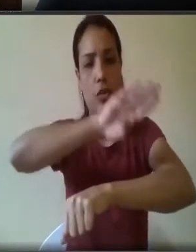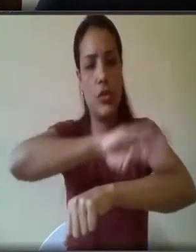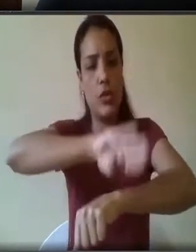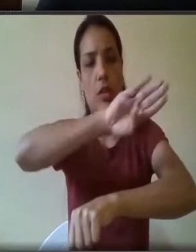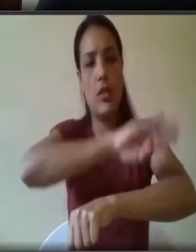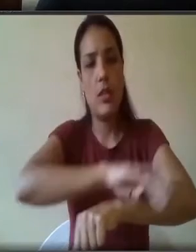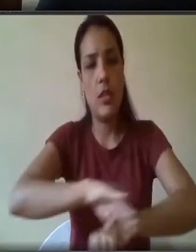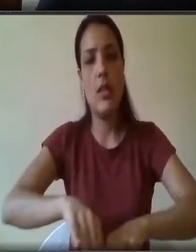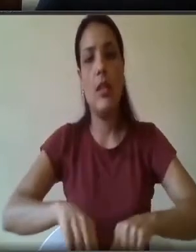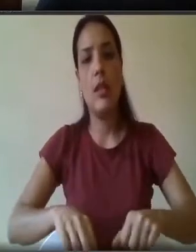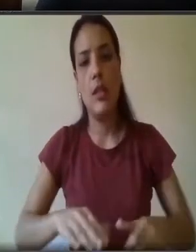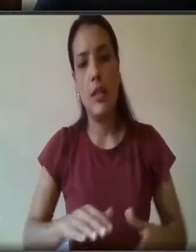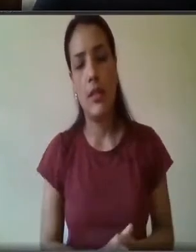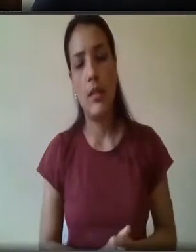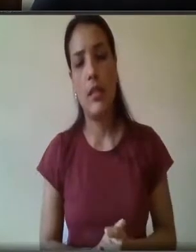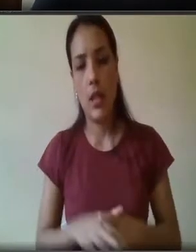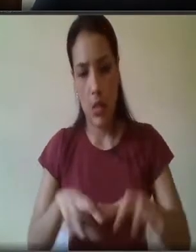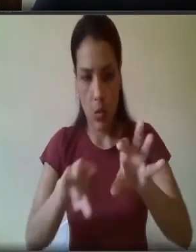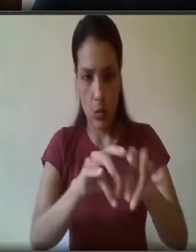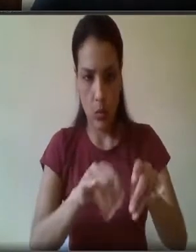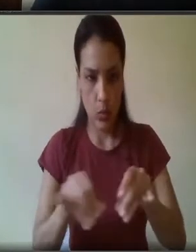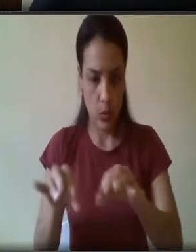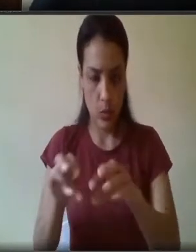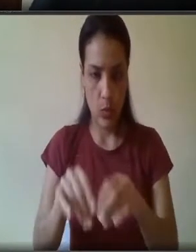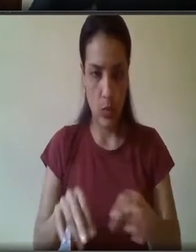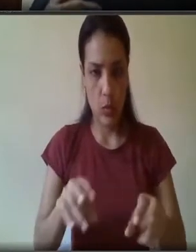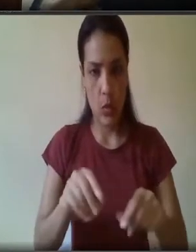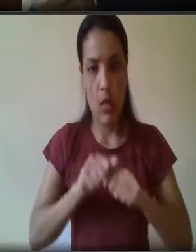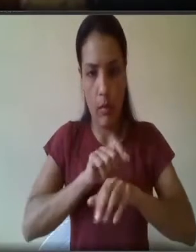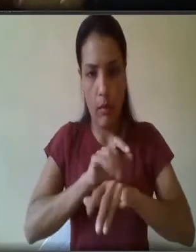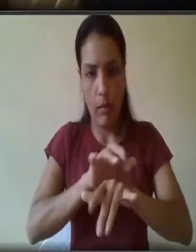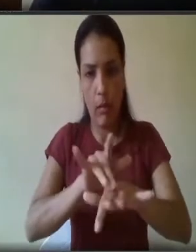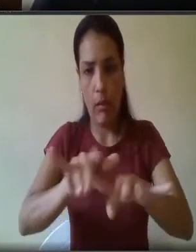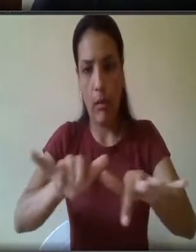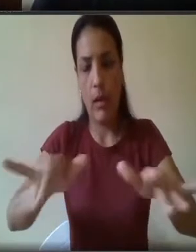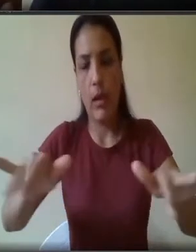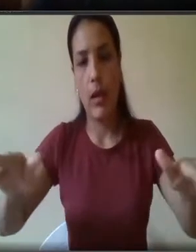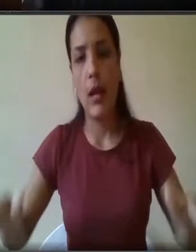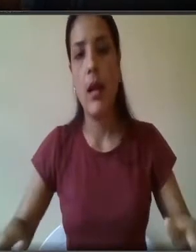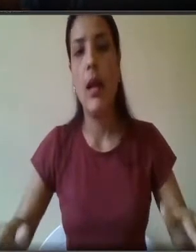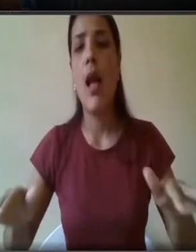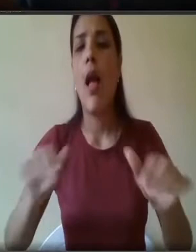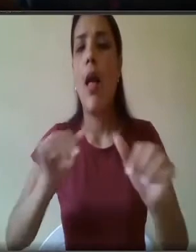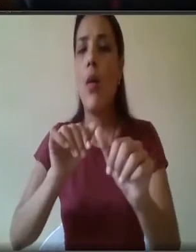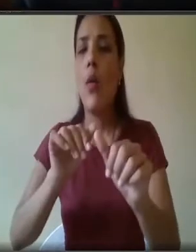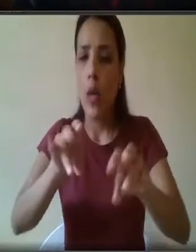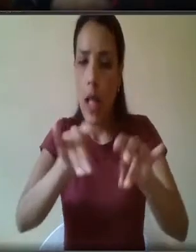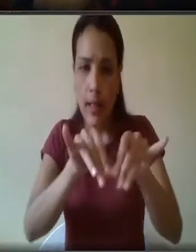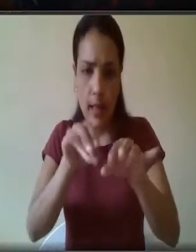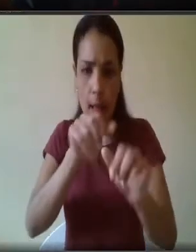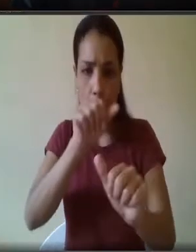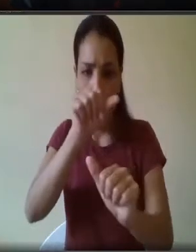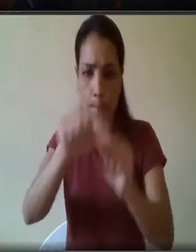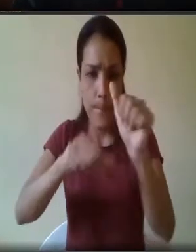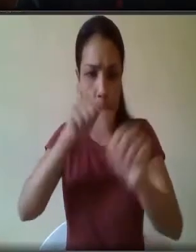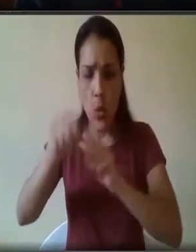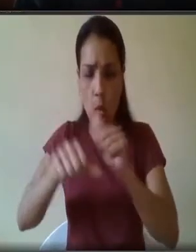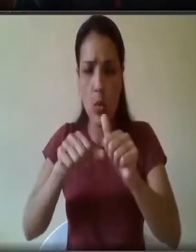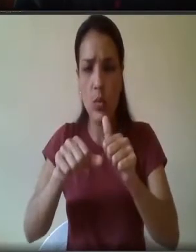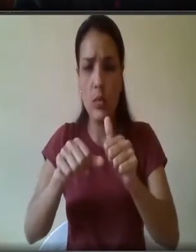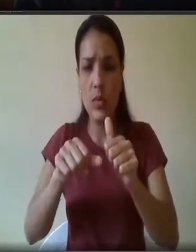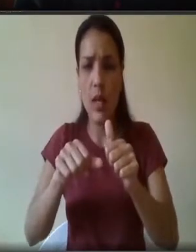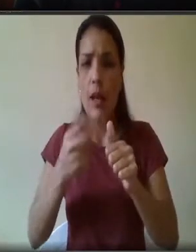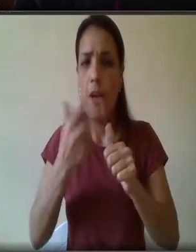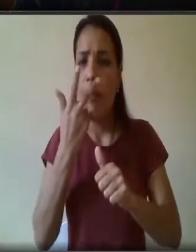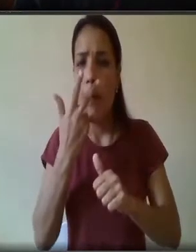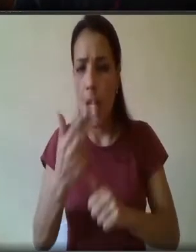dessa camada do solo, e o solo começa a ficar um solo arenoso. Este